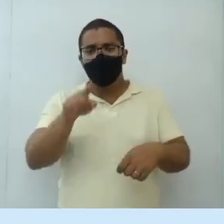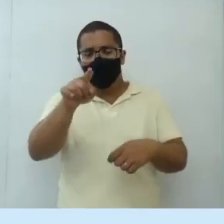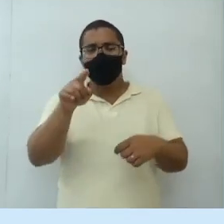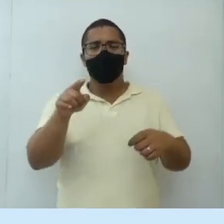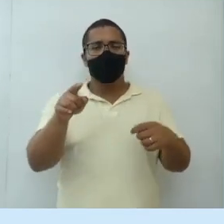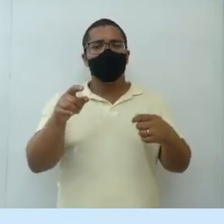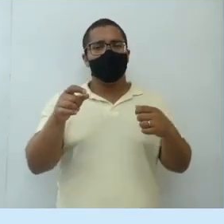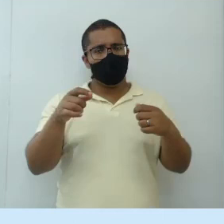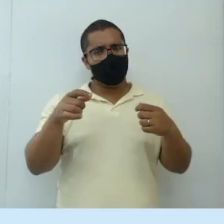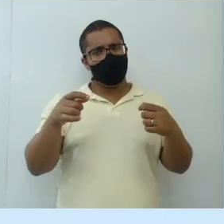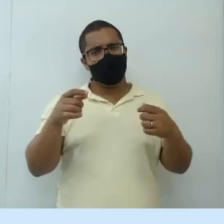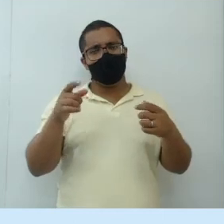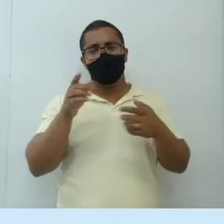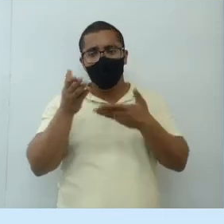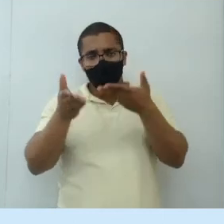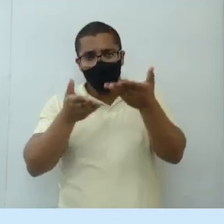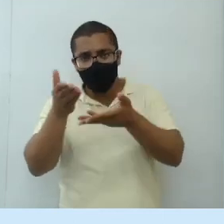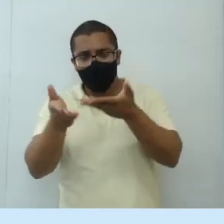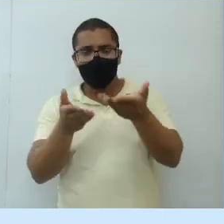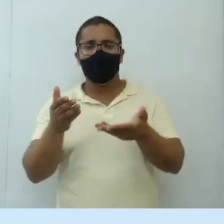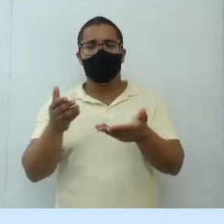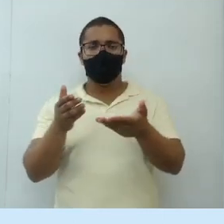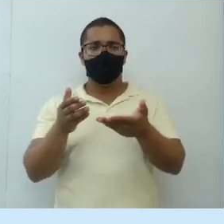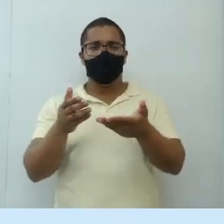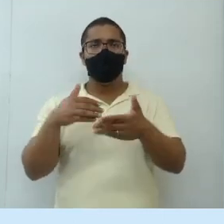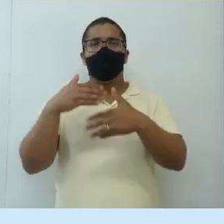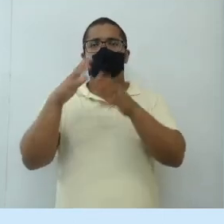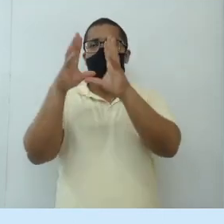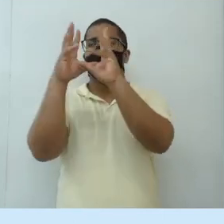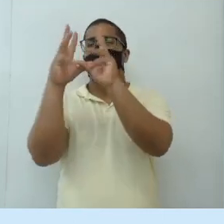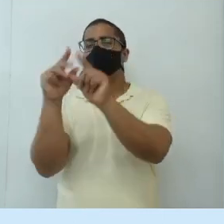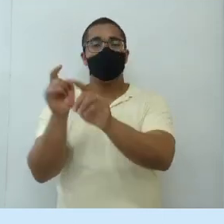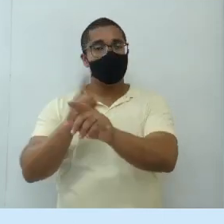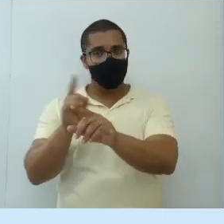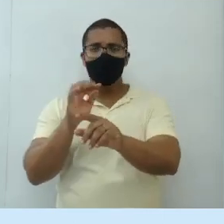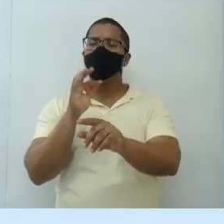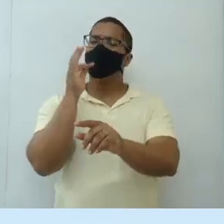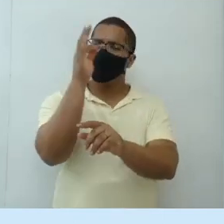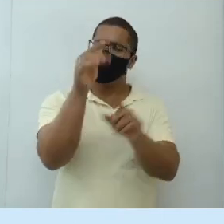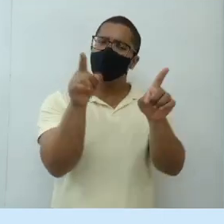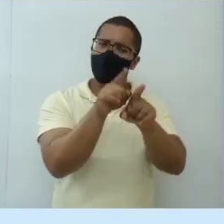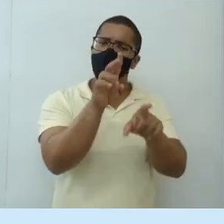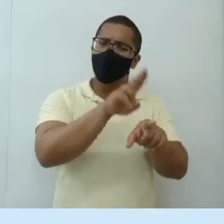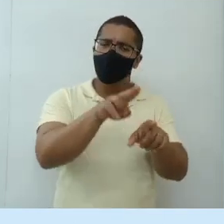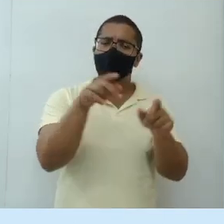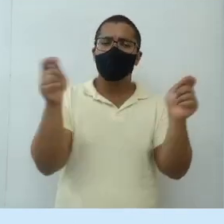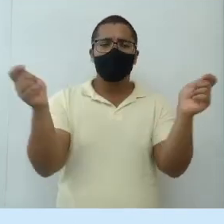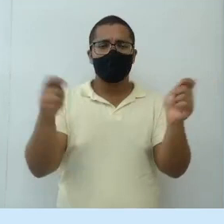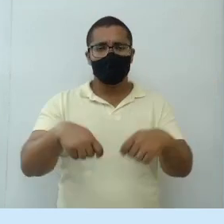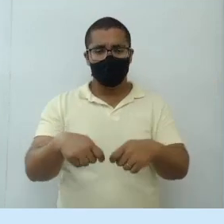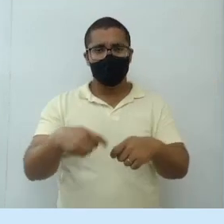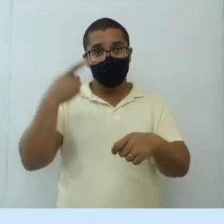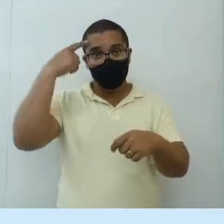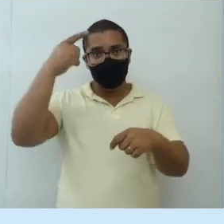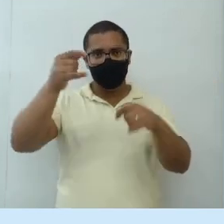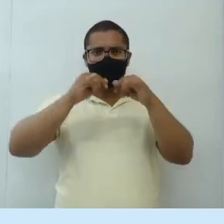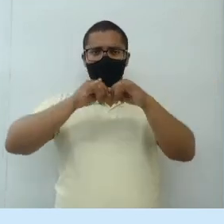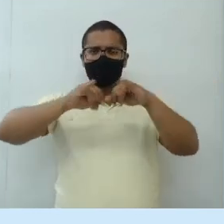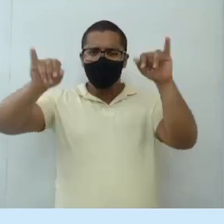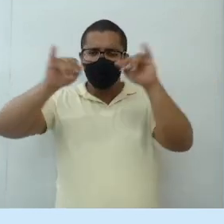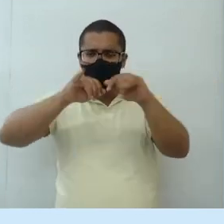de mandá-lo conservando para gerações futuras então vocês estão vendo hoje nos noticiários